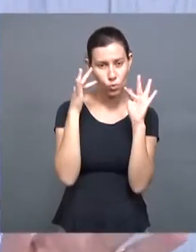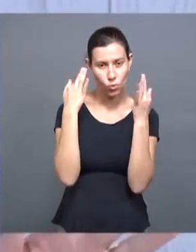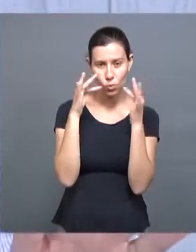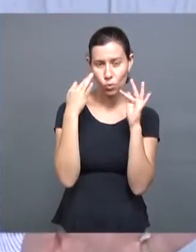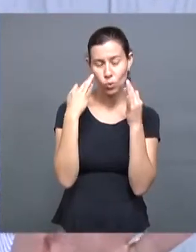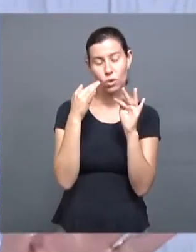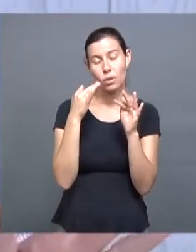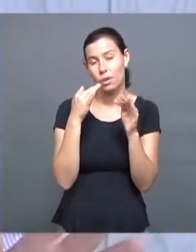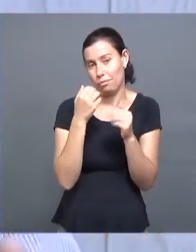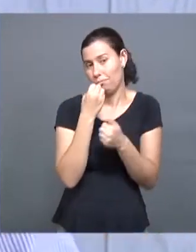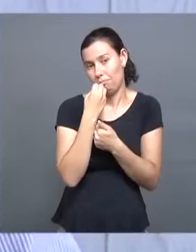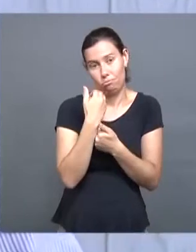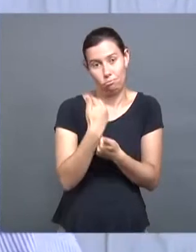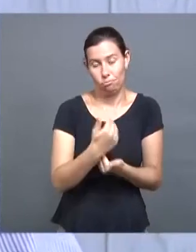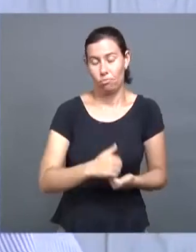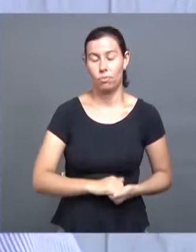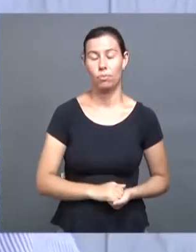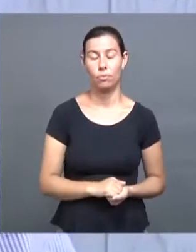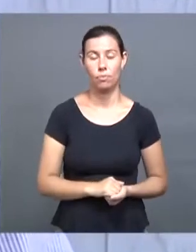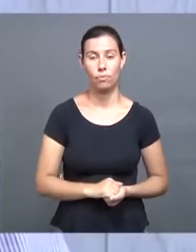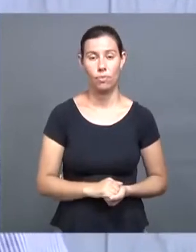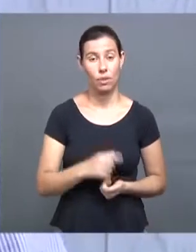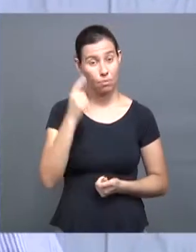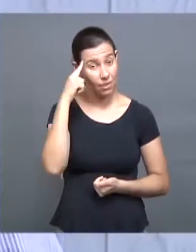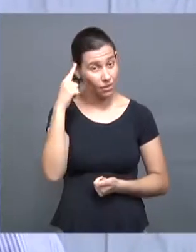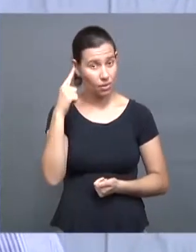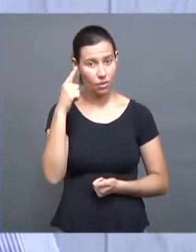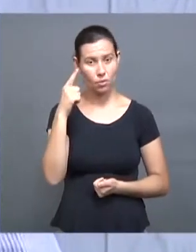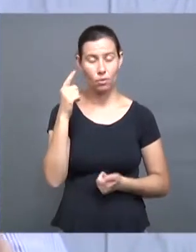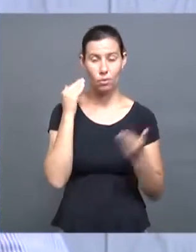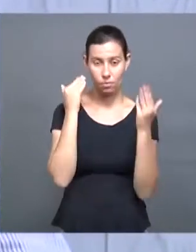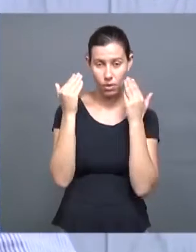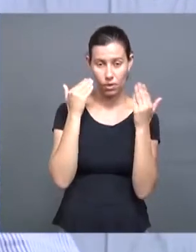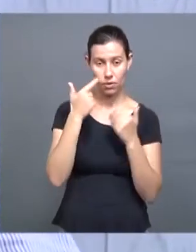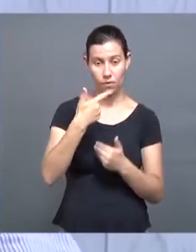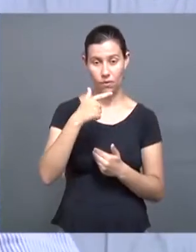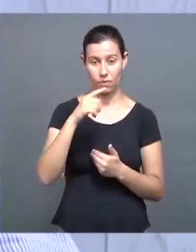tem 20 ou 30 é bem satisfatório.